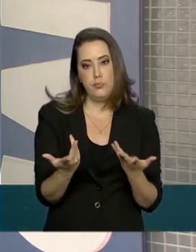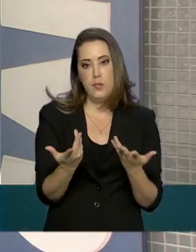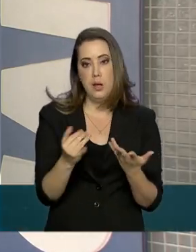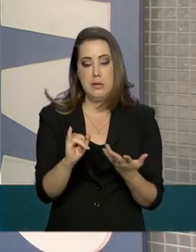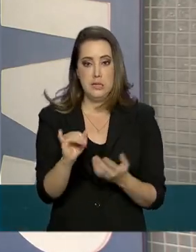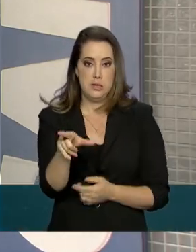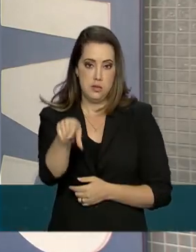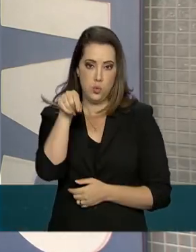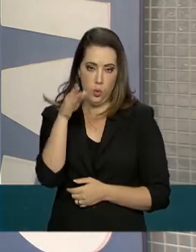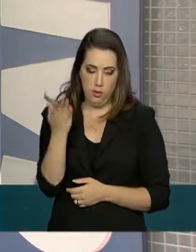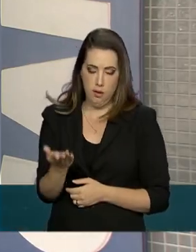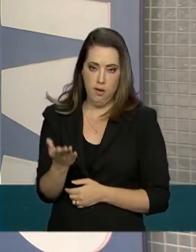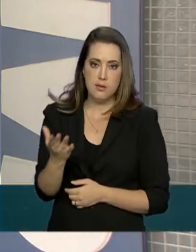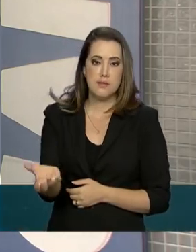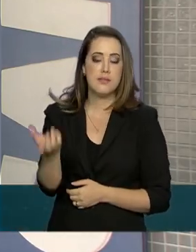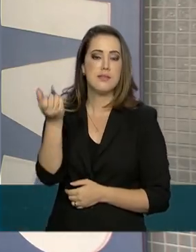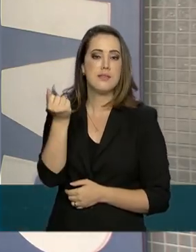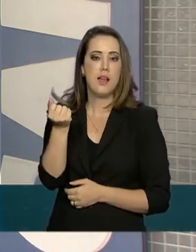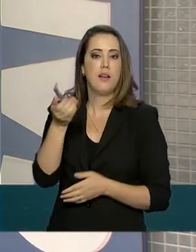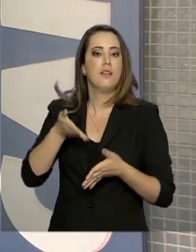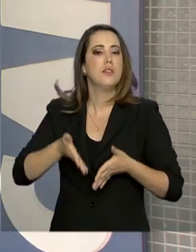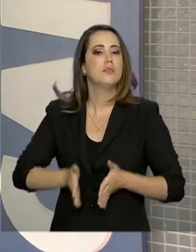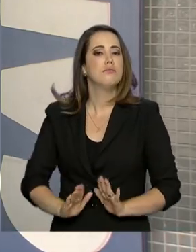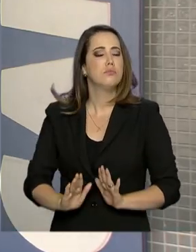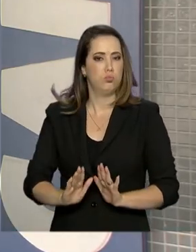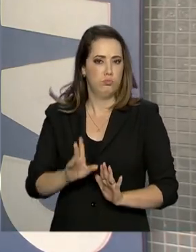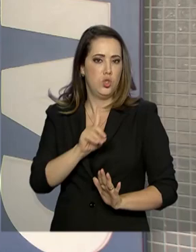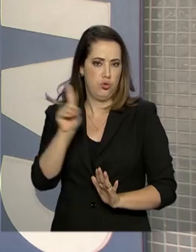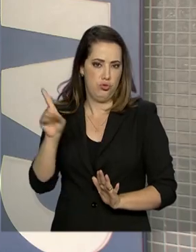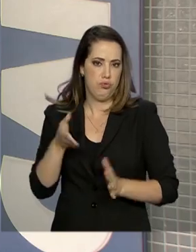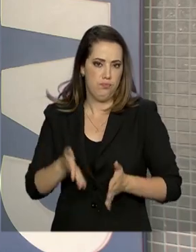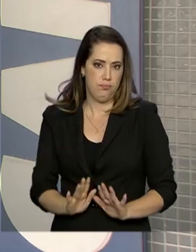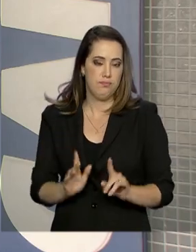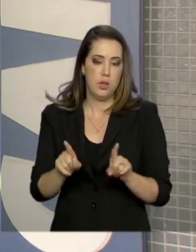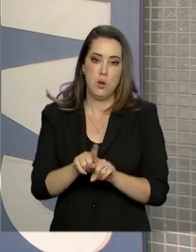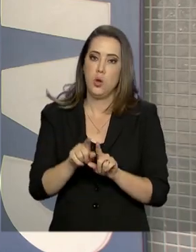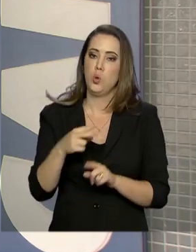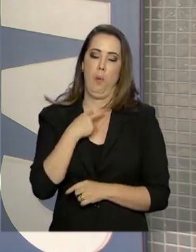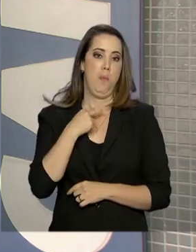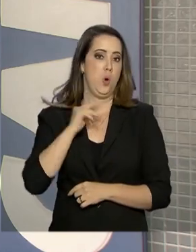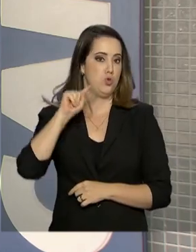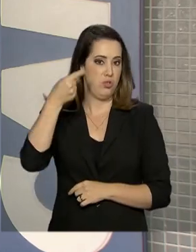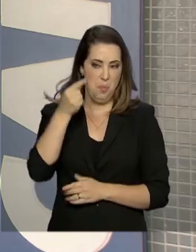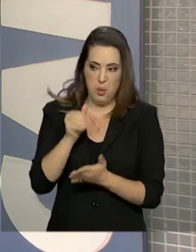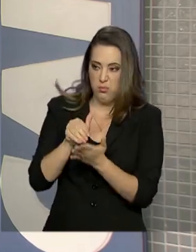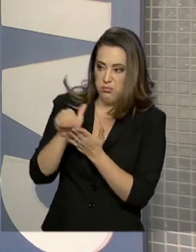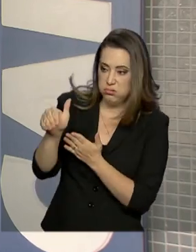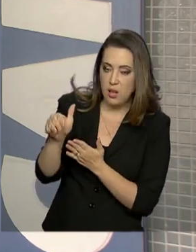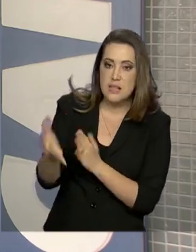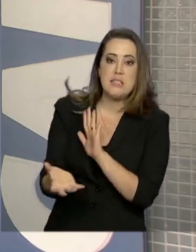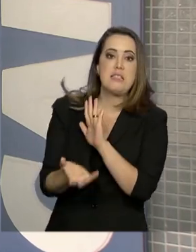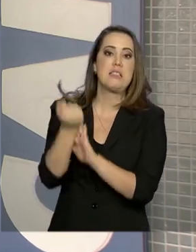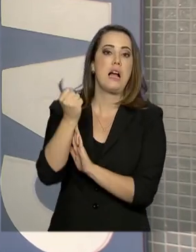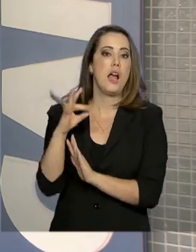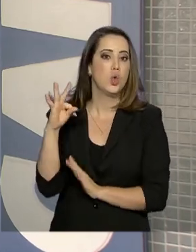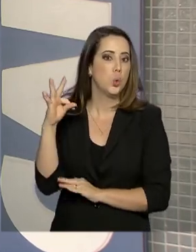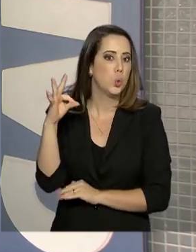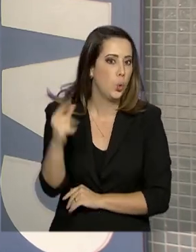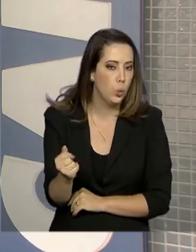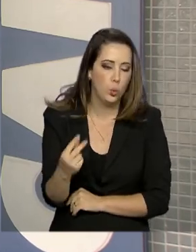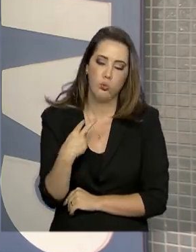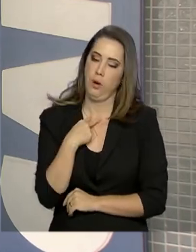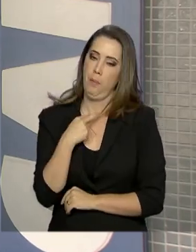aniversário, o trabalhador não poderá mais sacar o total da conta, caso seja demitido num período de dois anos.